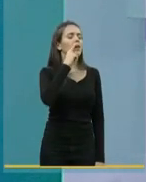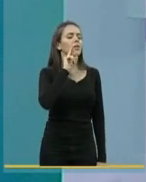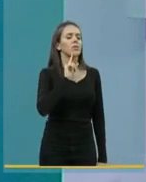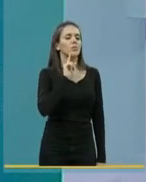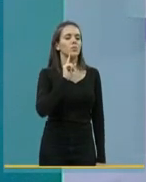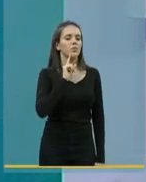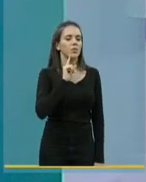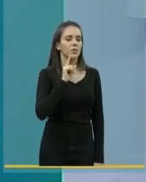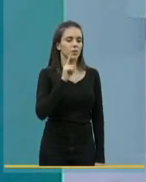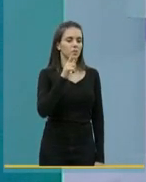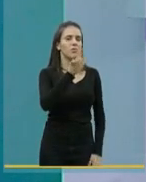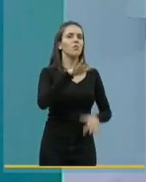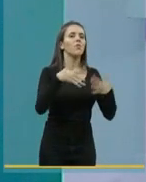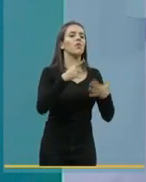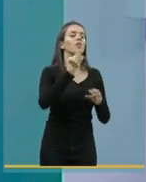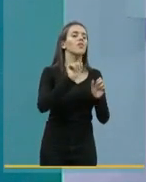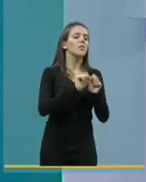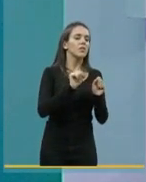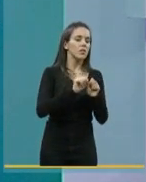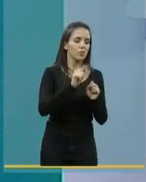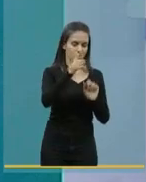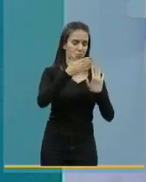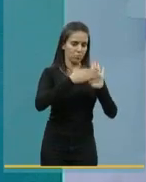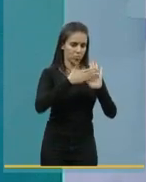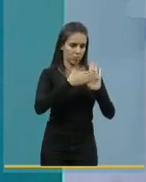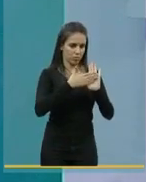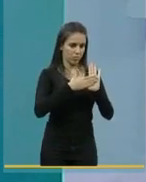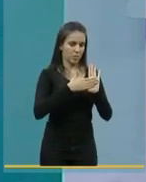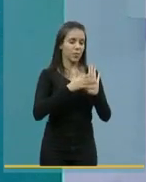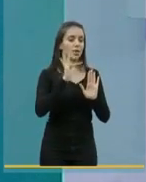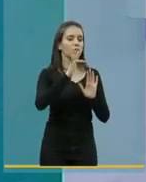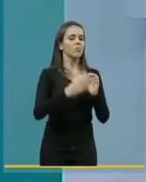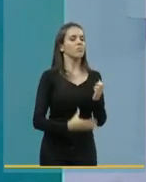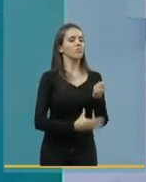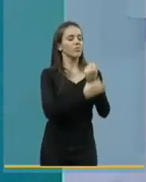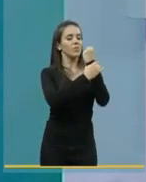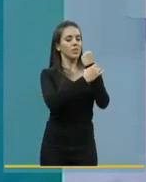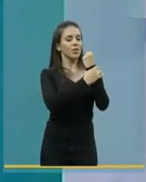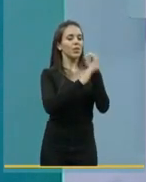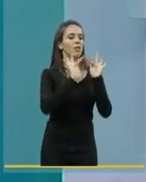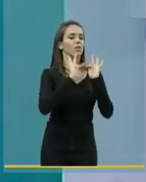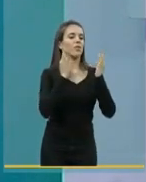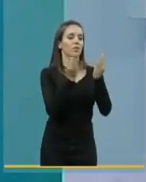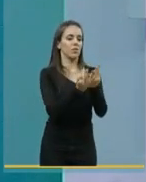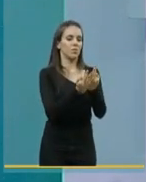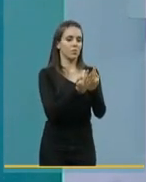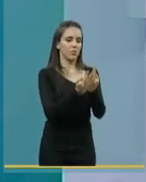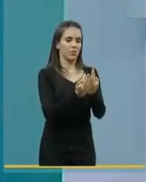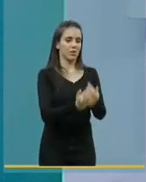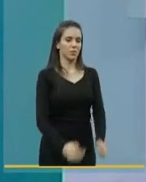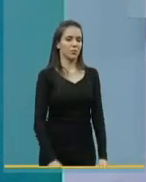quais as ações que você propõe o fortalecimento da família